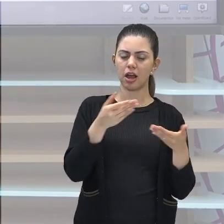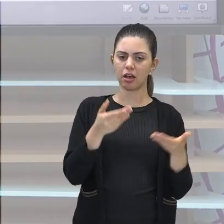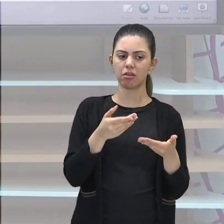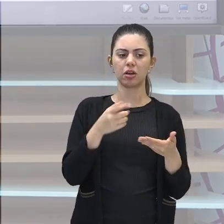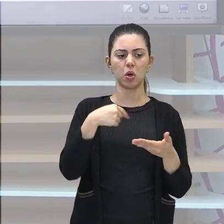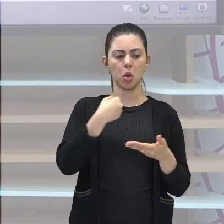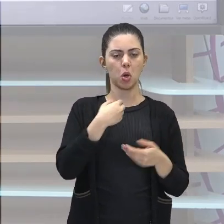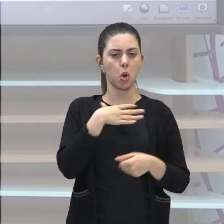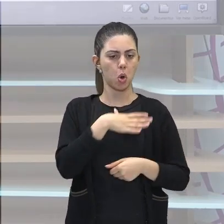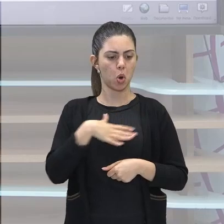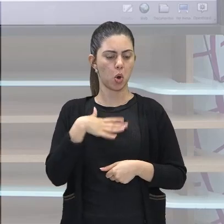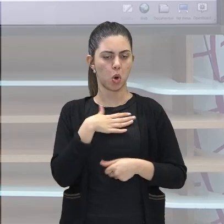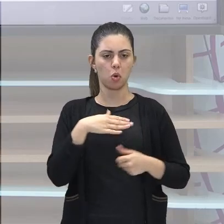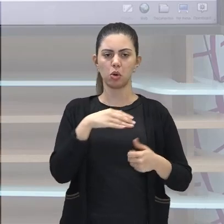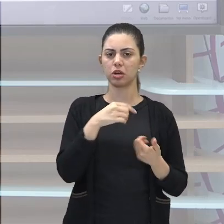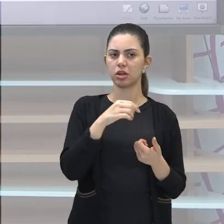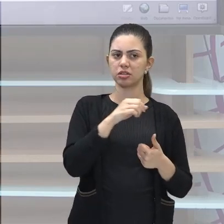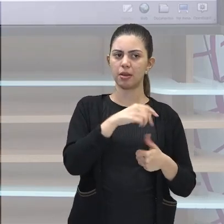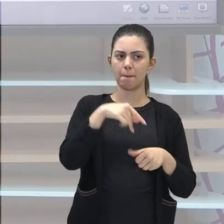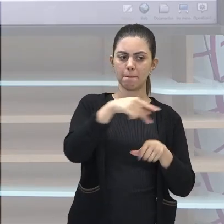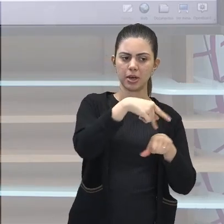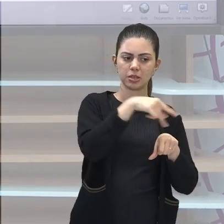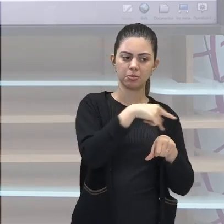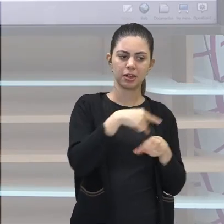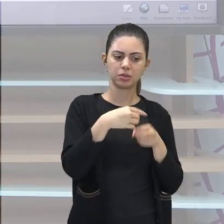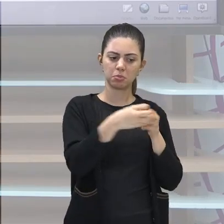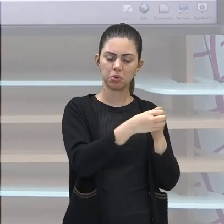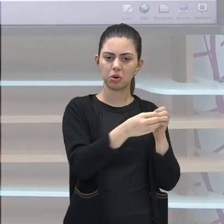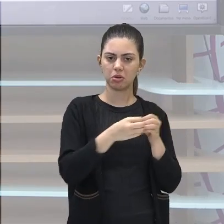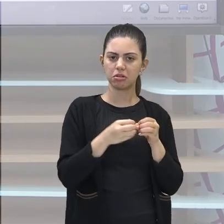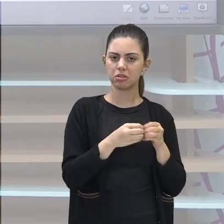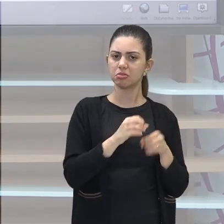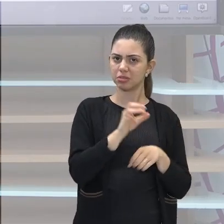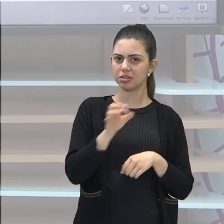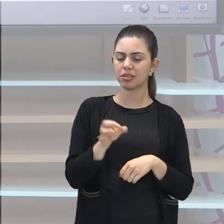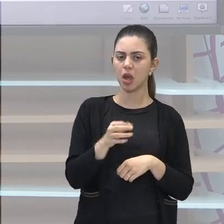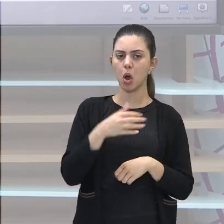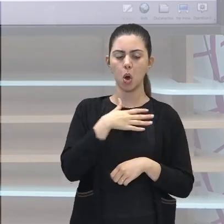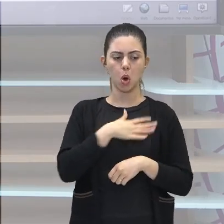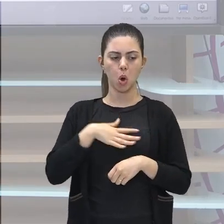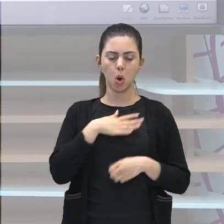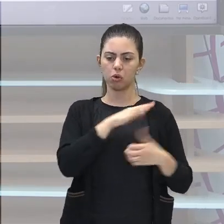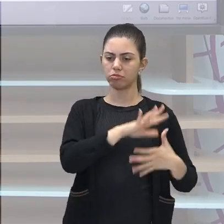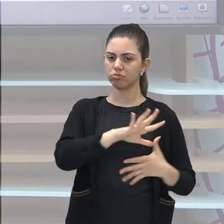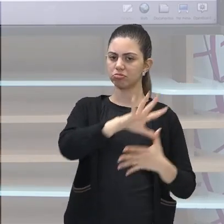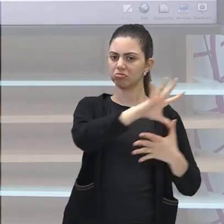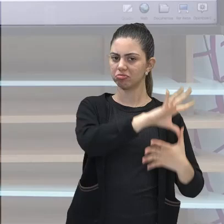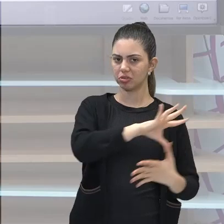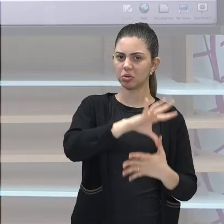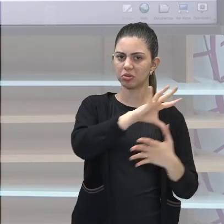importa com os seus, como esse país se importa com o continente inteiro de